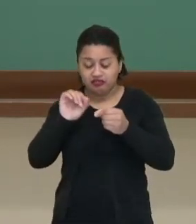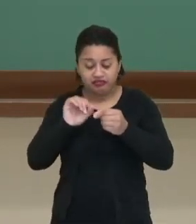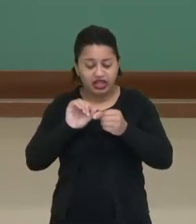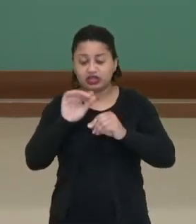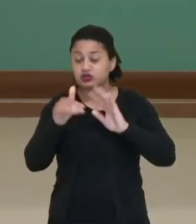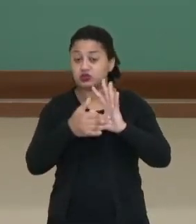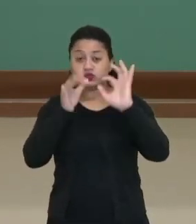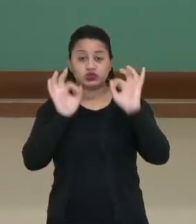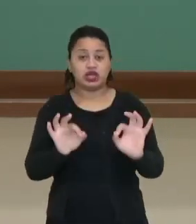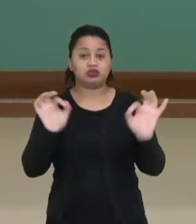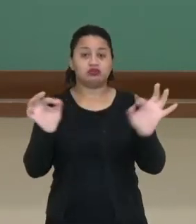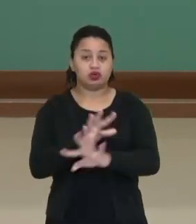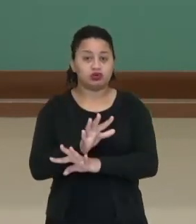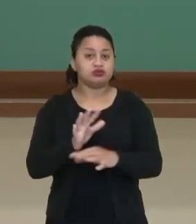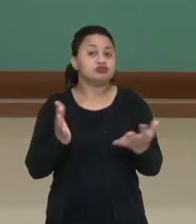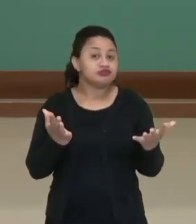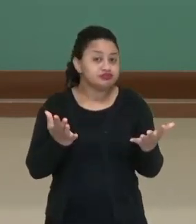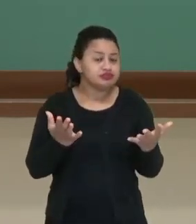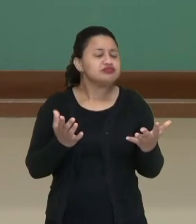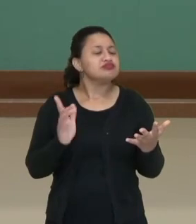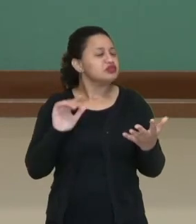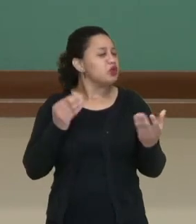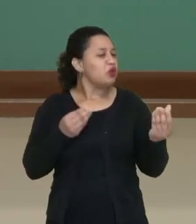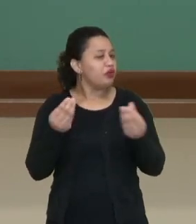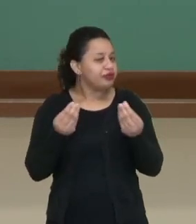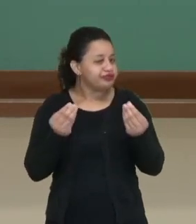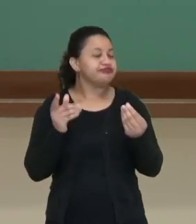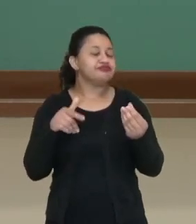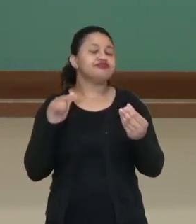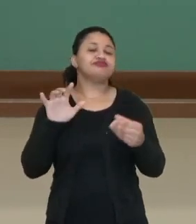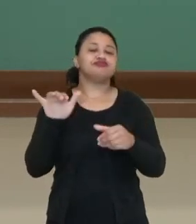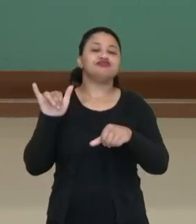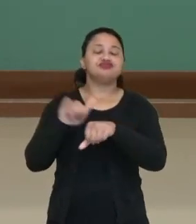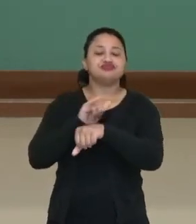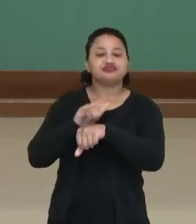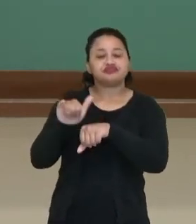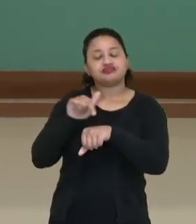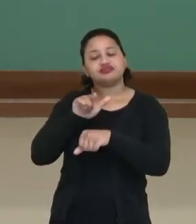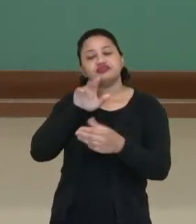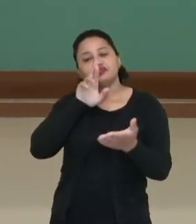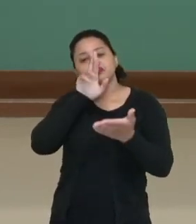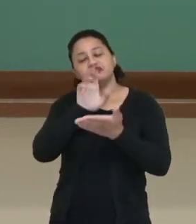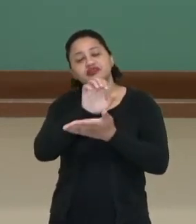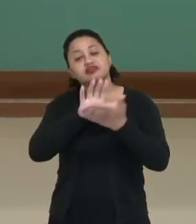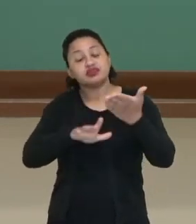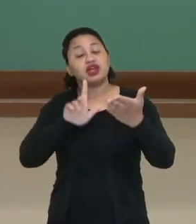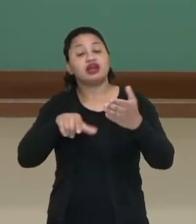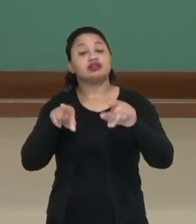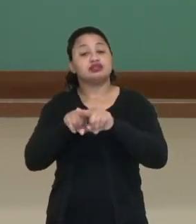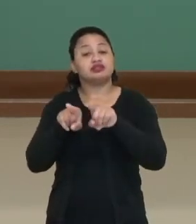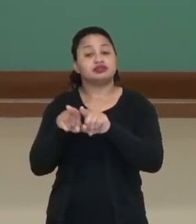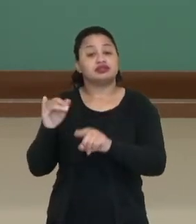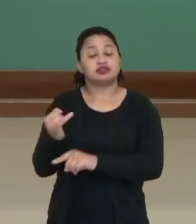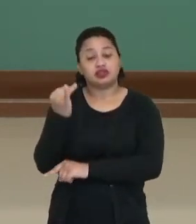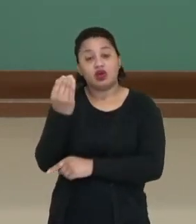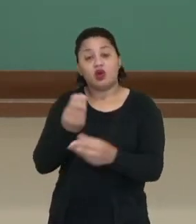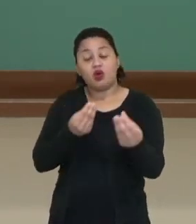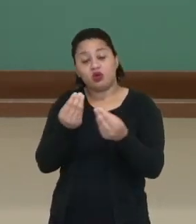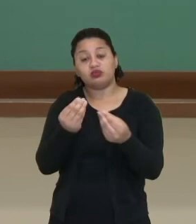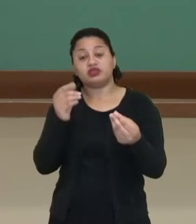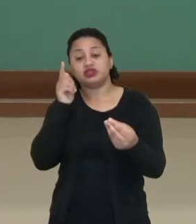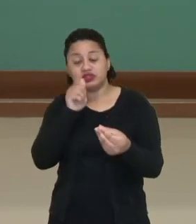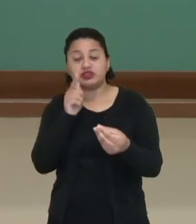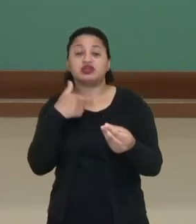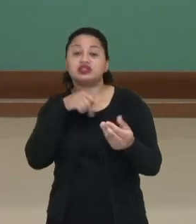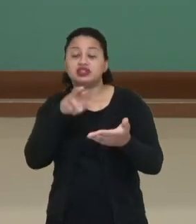tudo certo? Mas é assim mesmo. A sua estratégia de resolução, ela é importante, né? Como é que você vai chegar